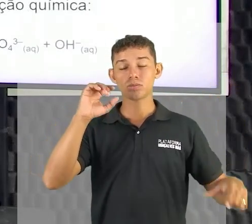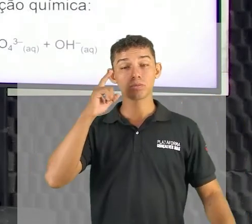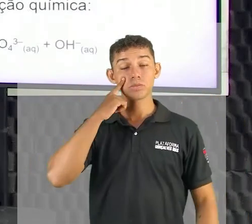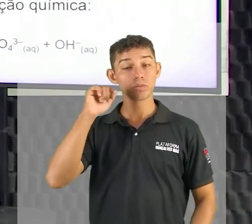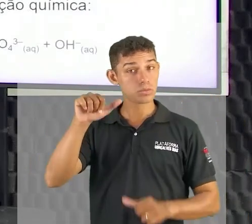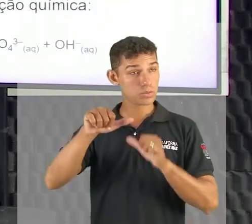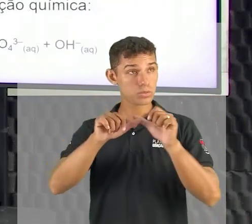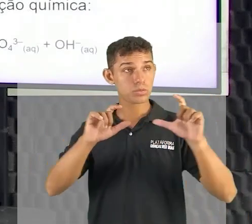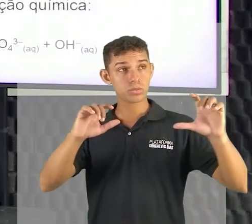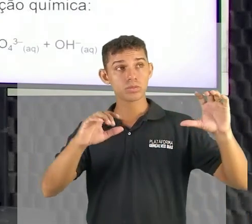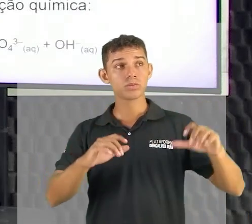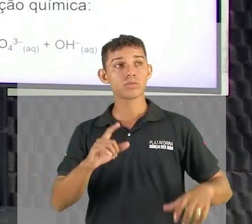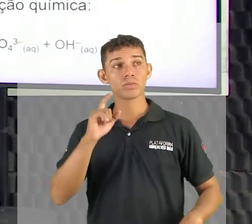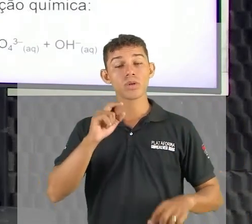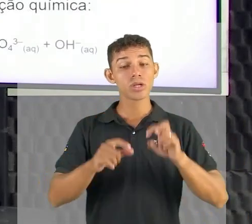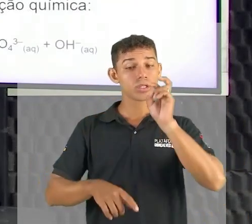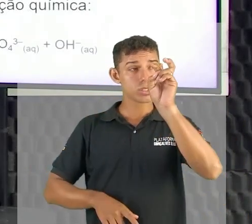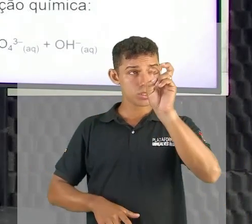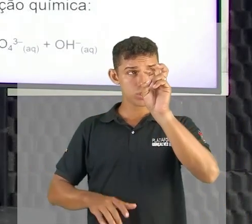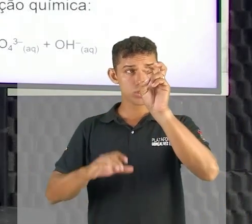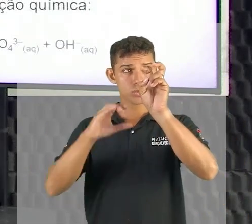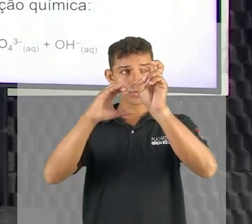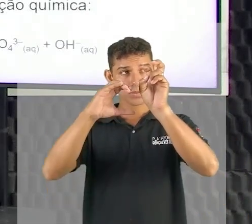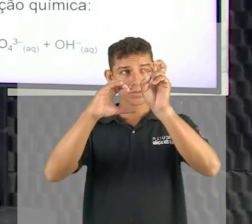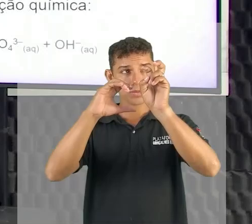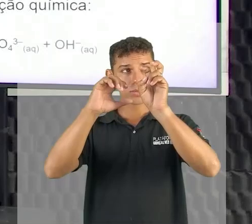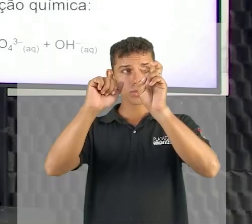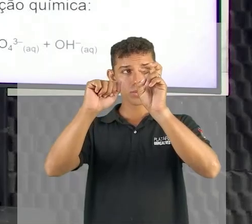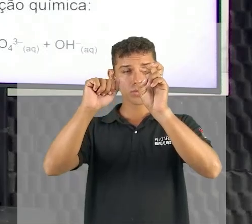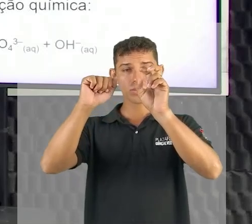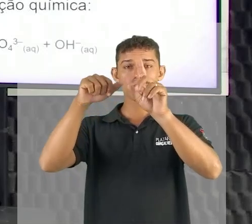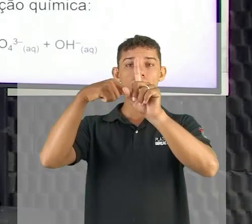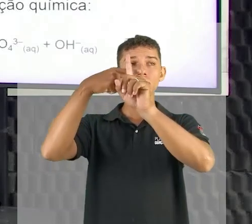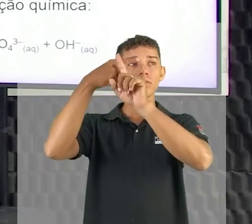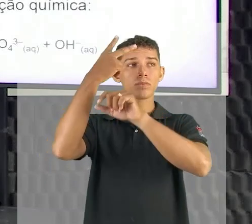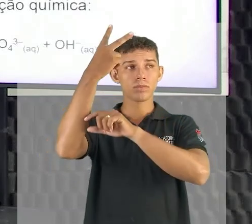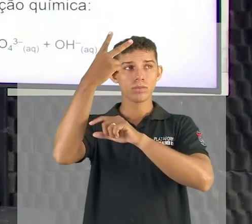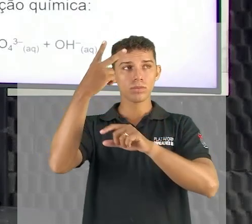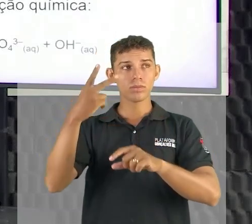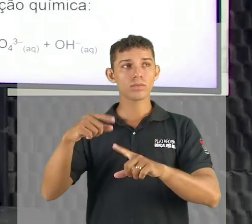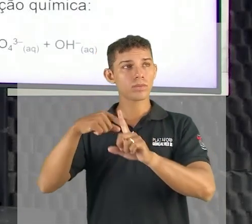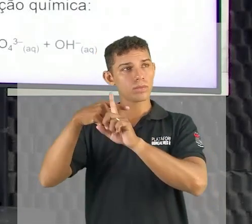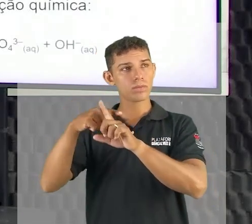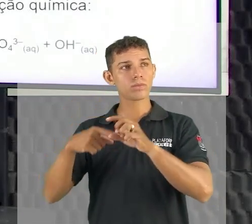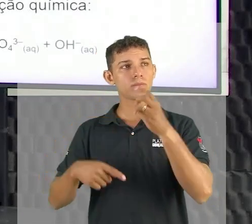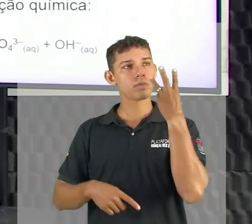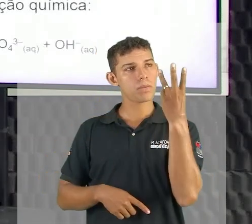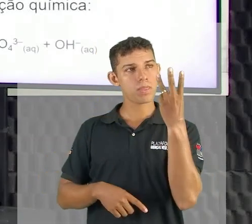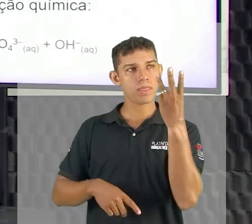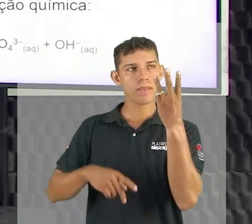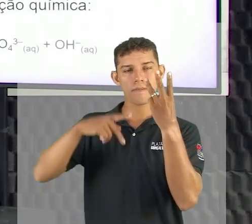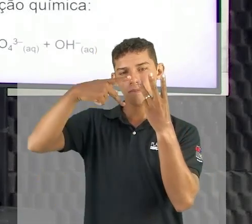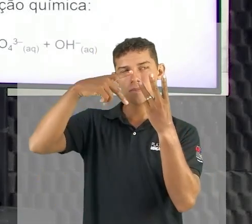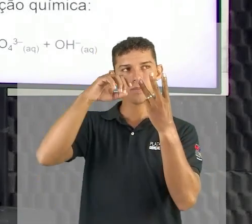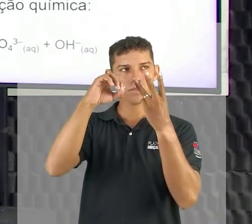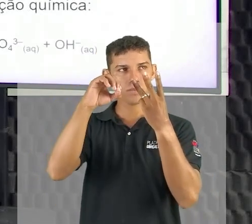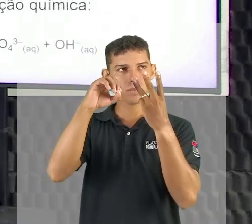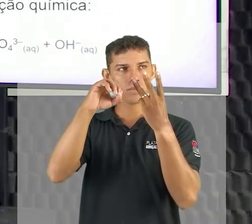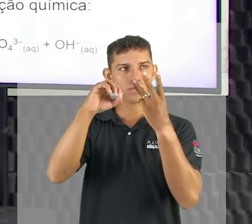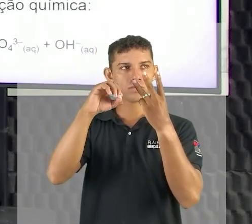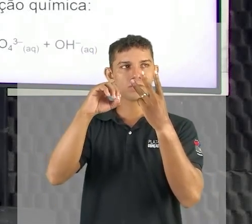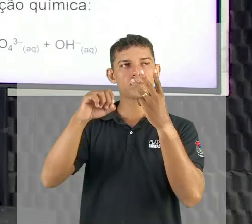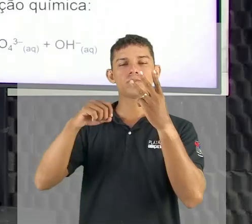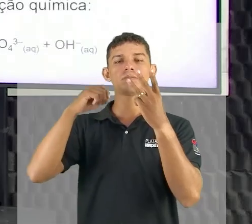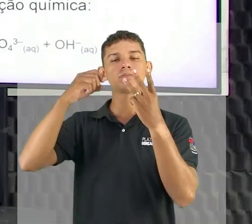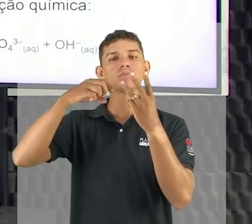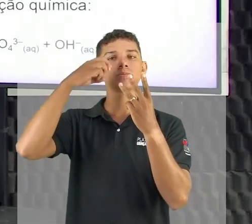cálcios mais 3 fosfatos, 3 mols,